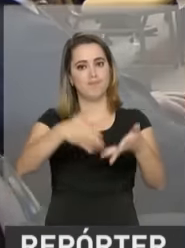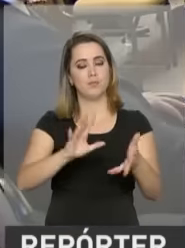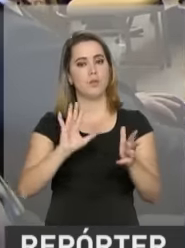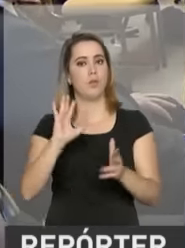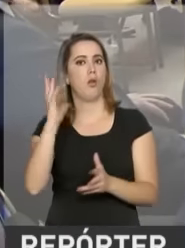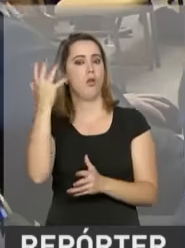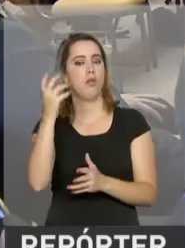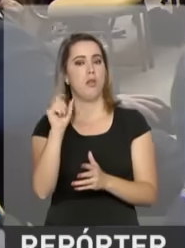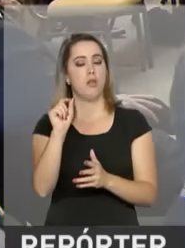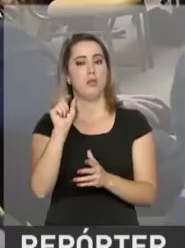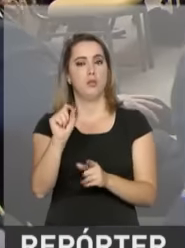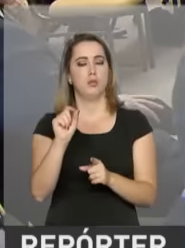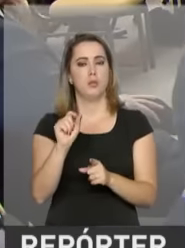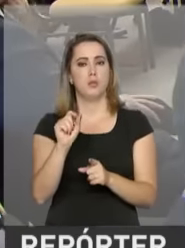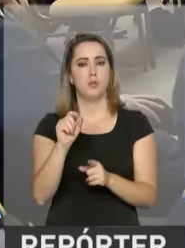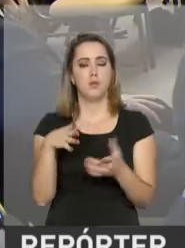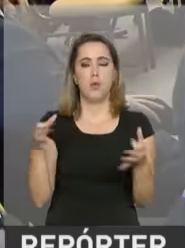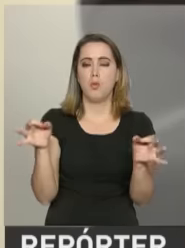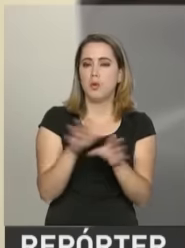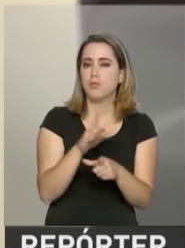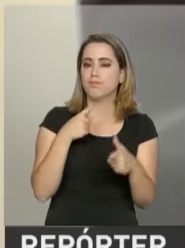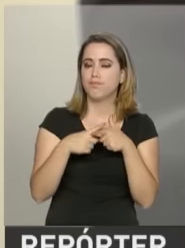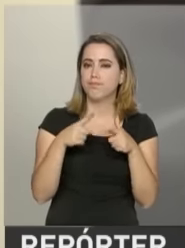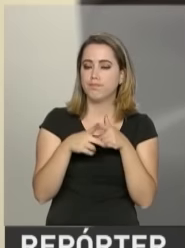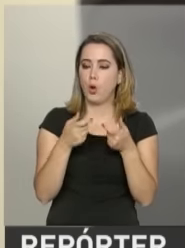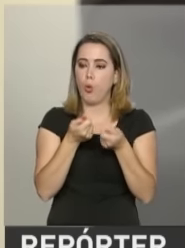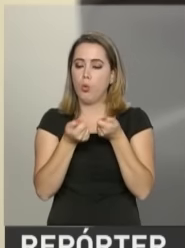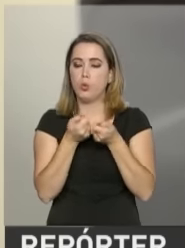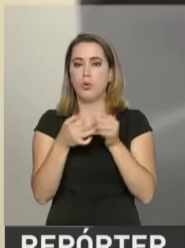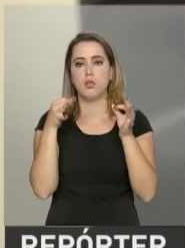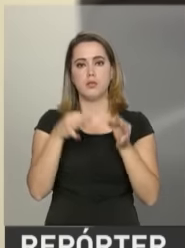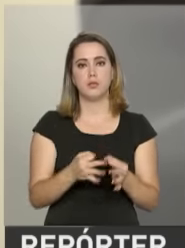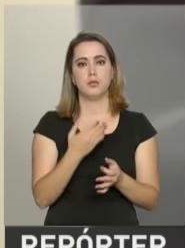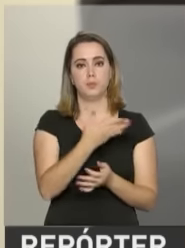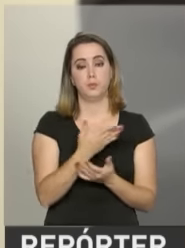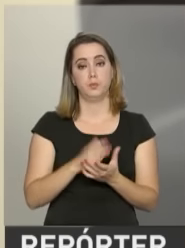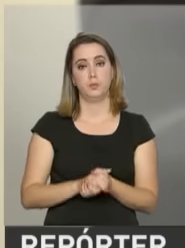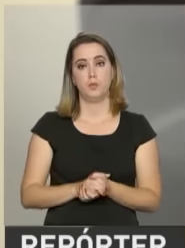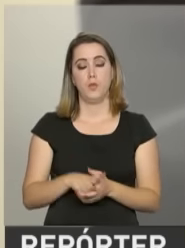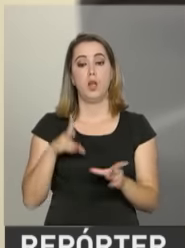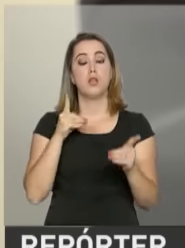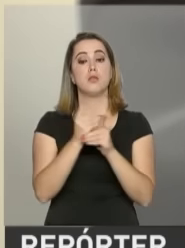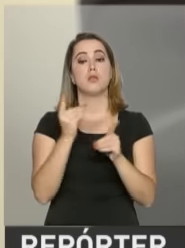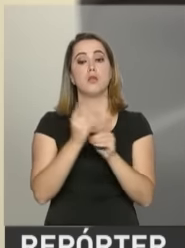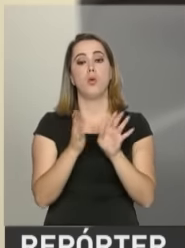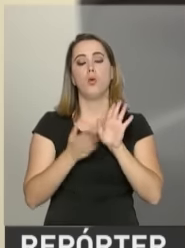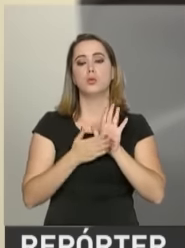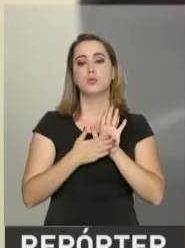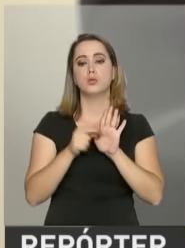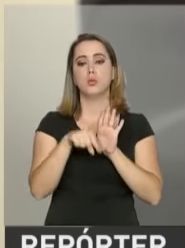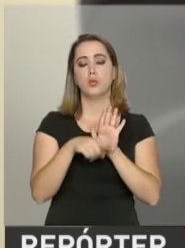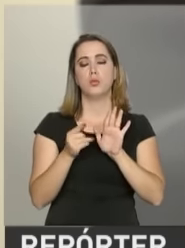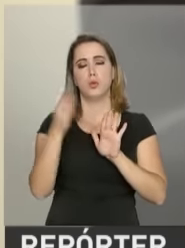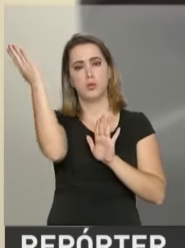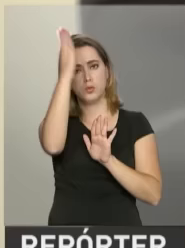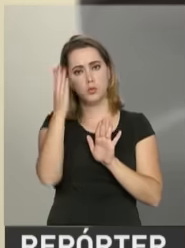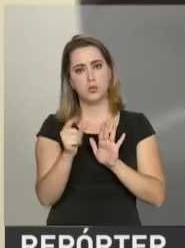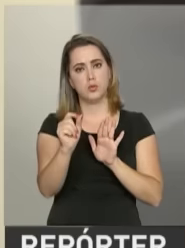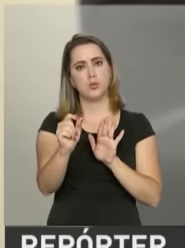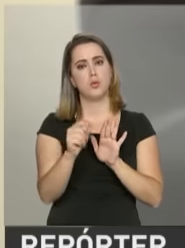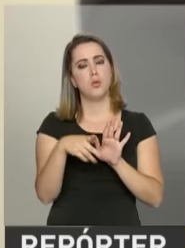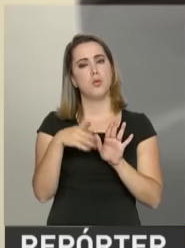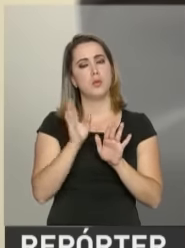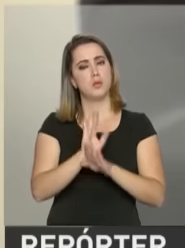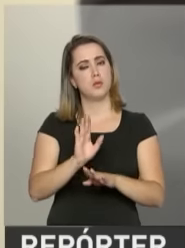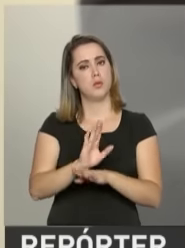o gerenciamento desse tipo de substância. Esses encontros mostram o Brasil contribuindo para